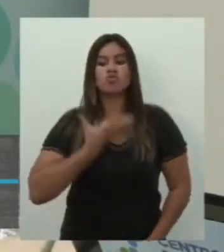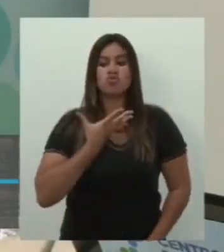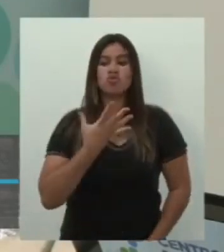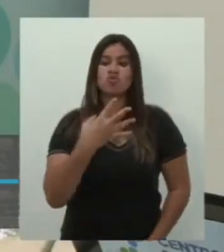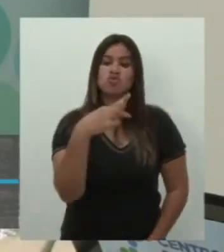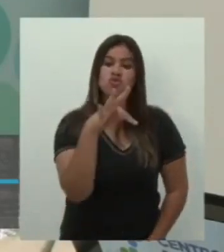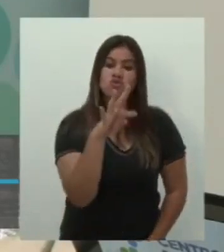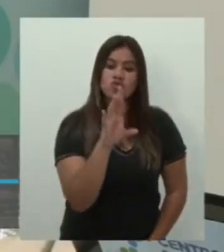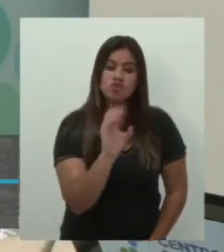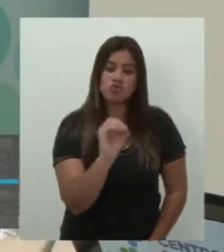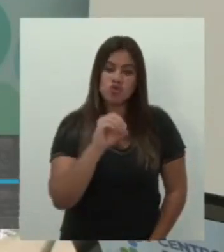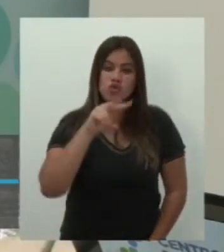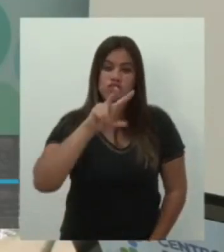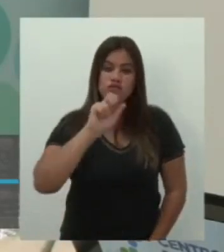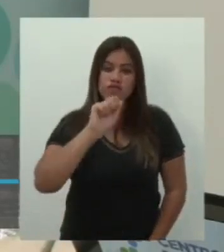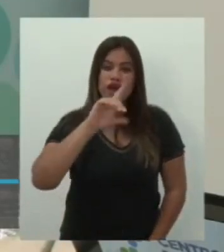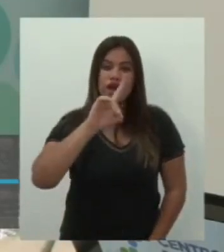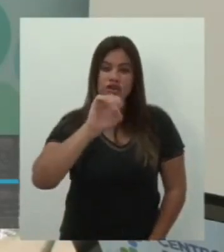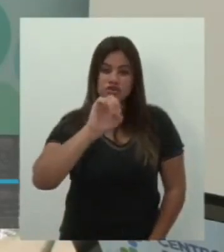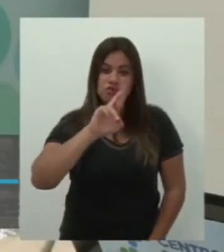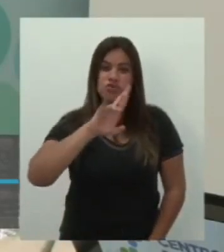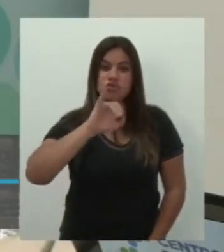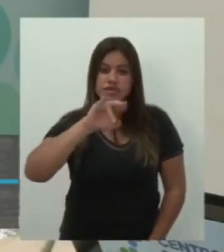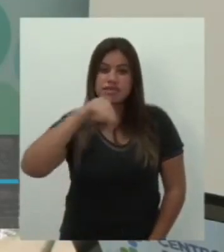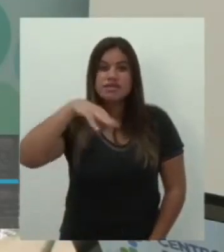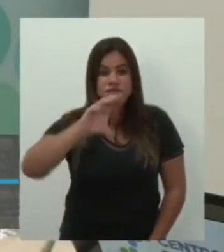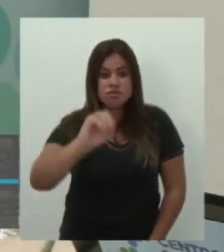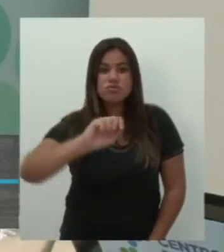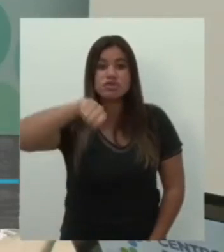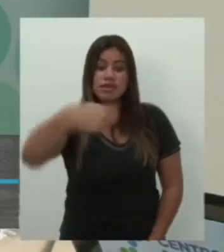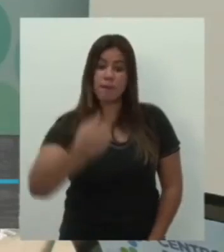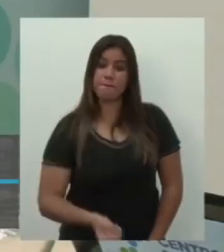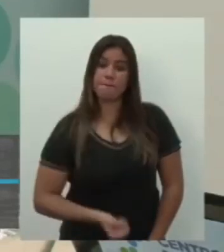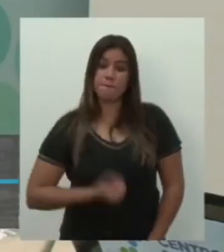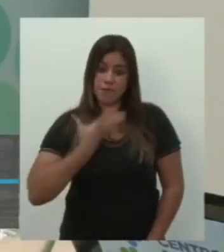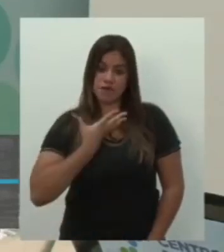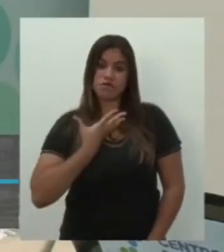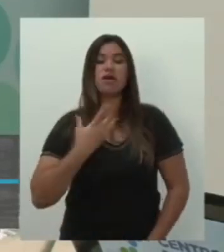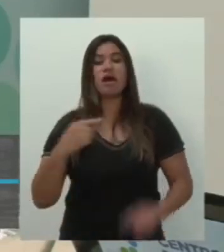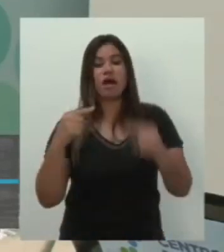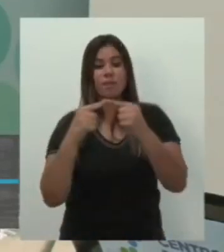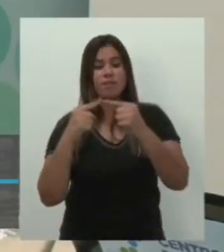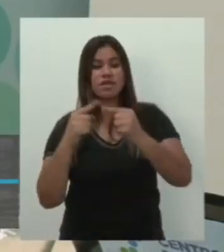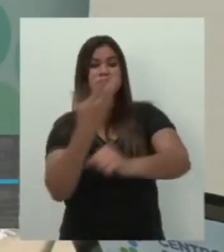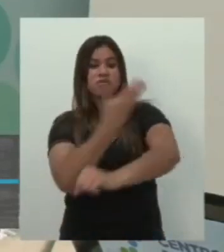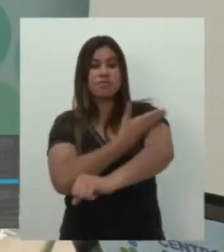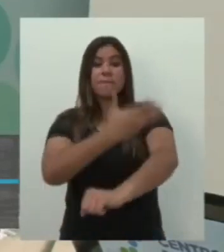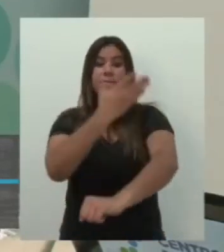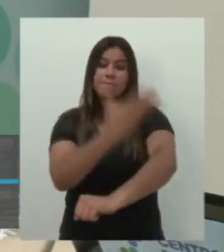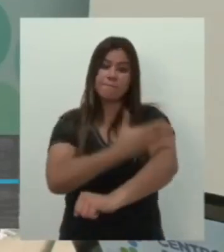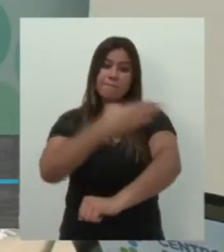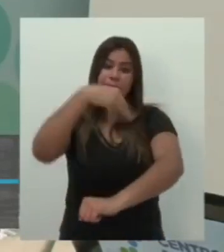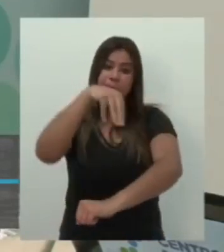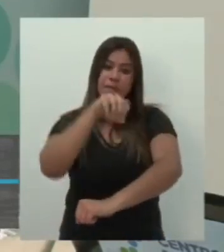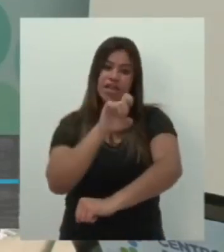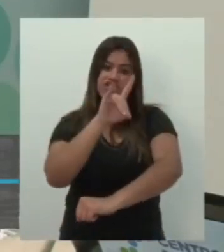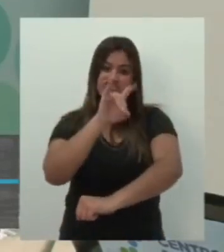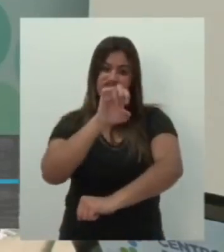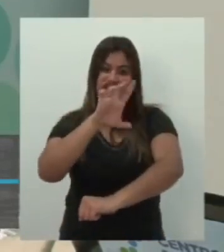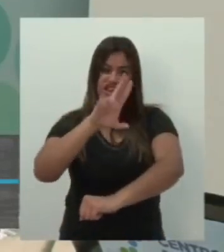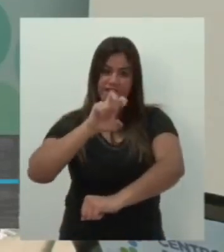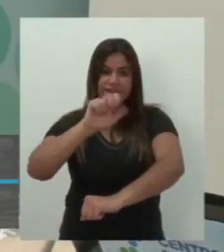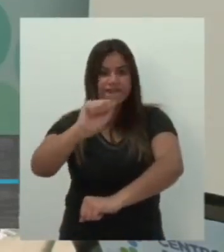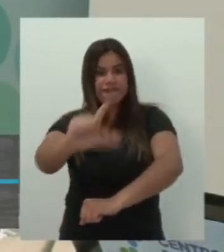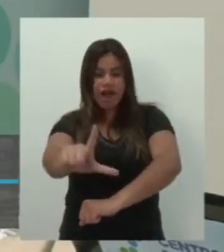que é o período medieval. As cantigas foram compostas basicamente no século XII, XIII, né? É o período do